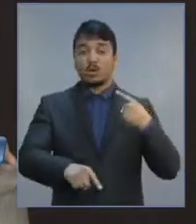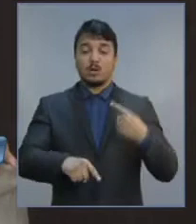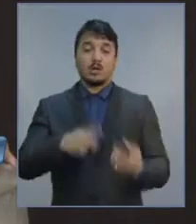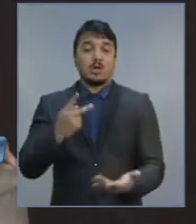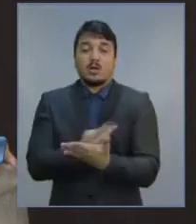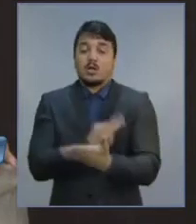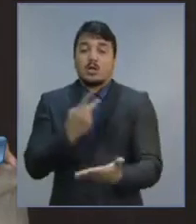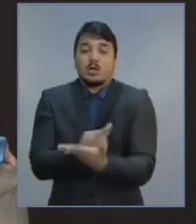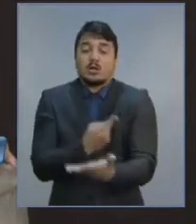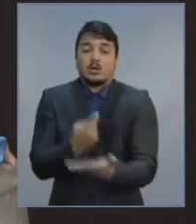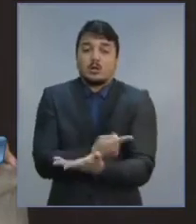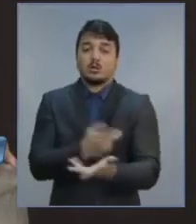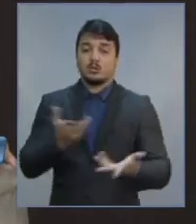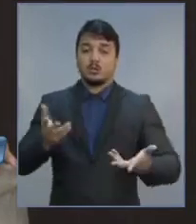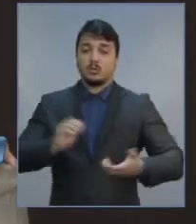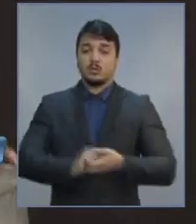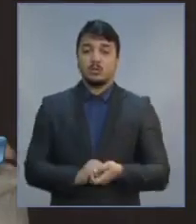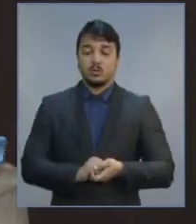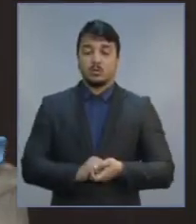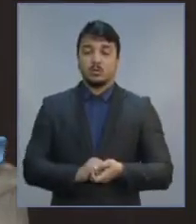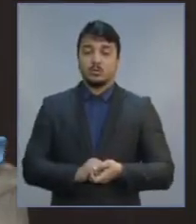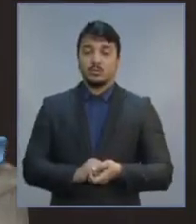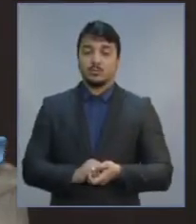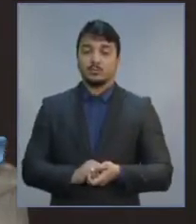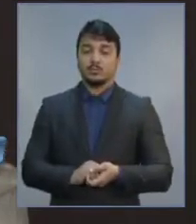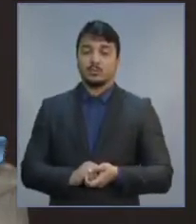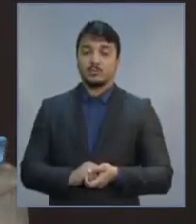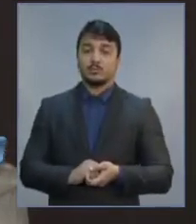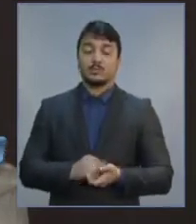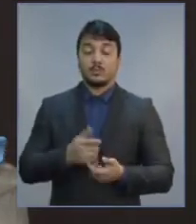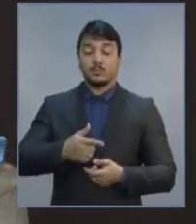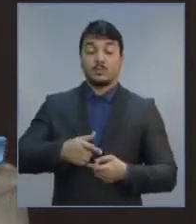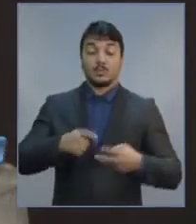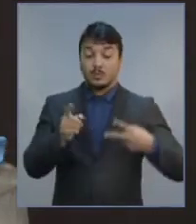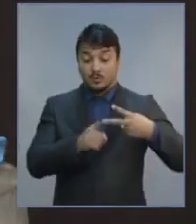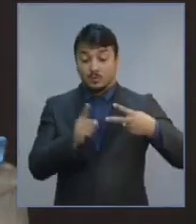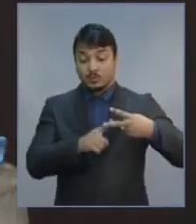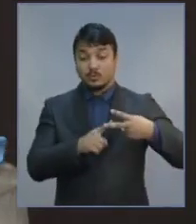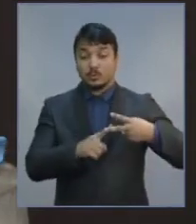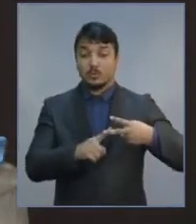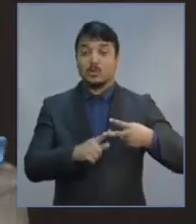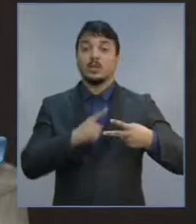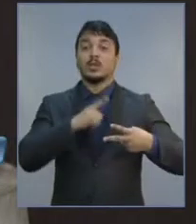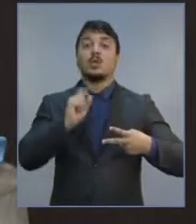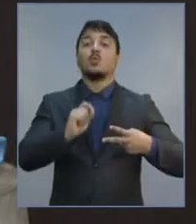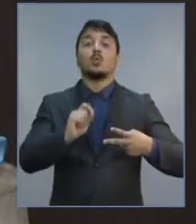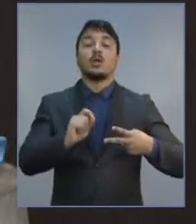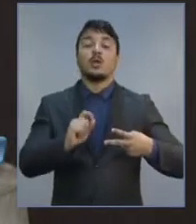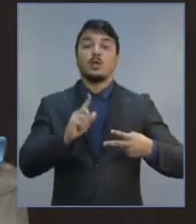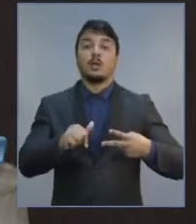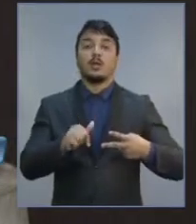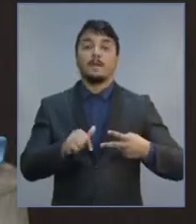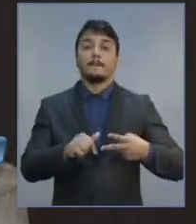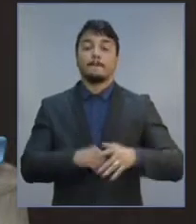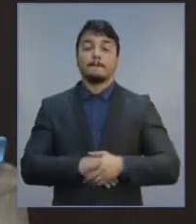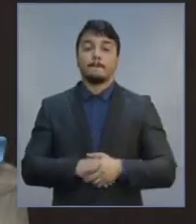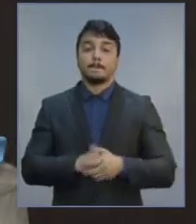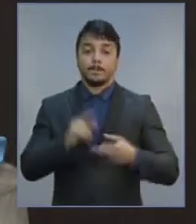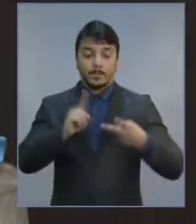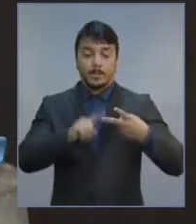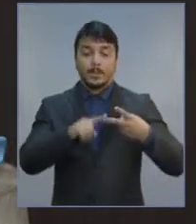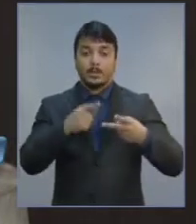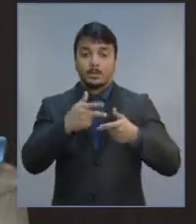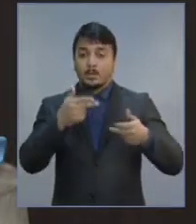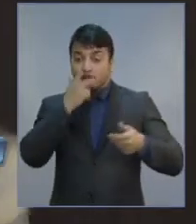flagrantemente inconstitucional. E dois, existe um